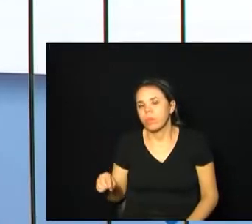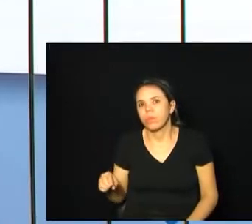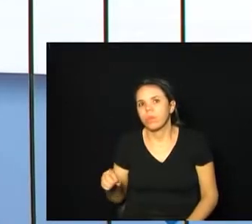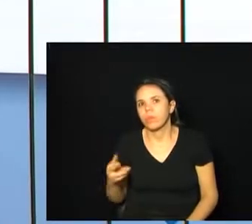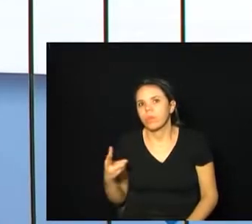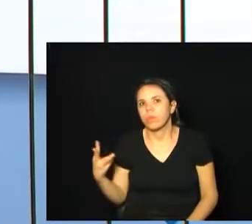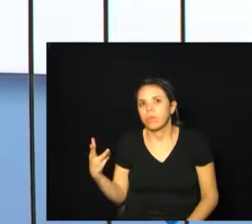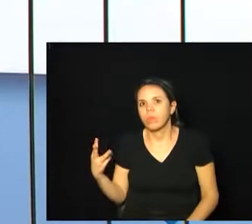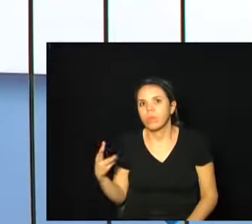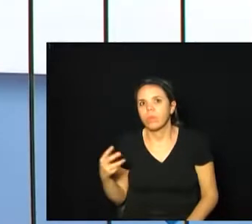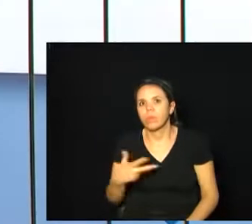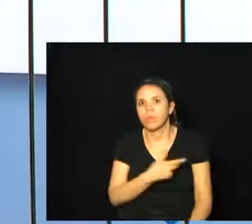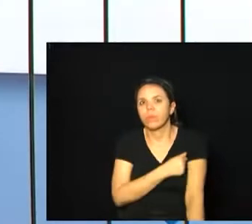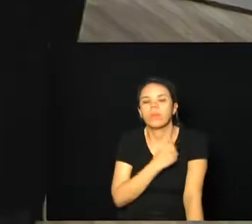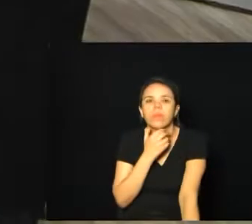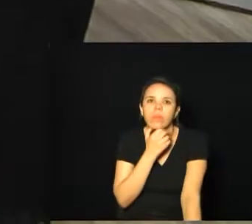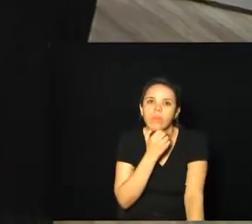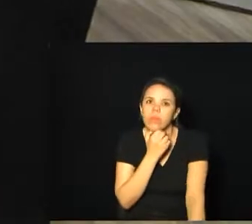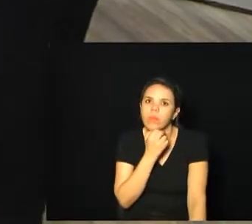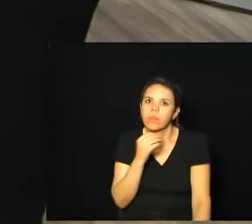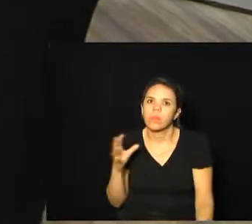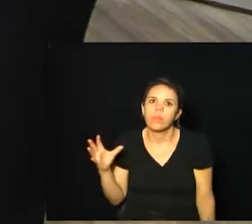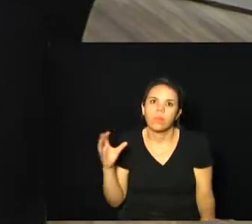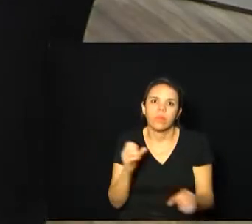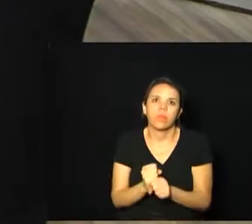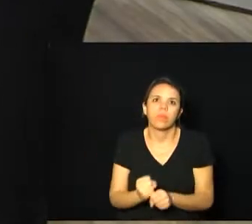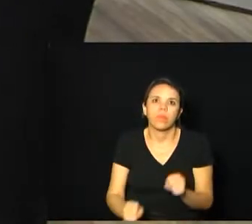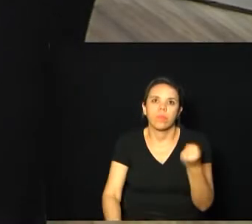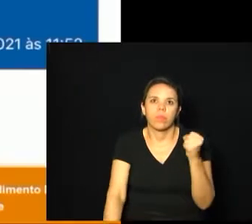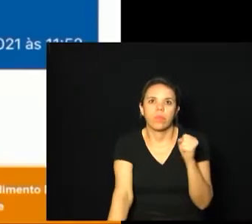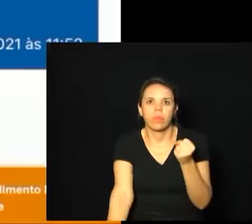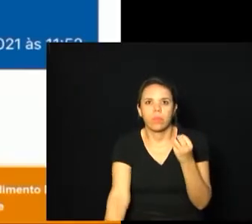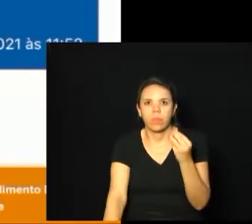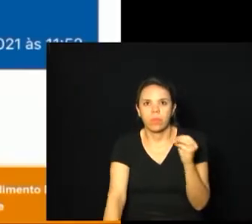1.810.023 doses aplicadas. Desse total,